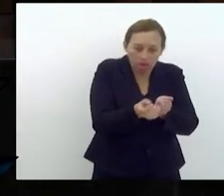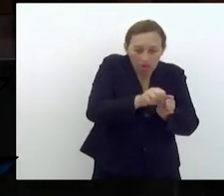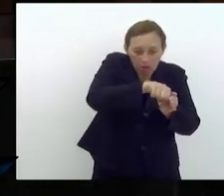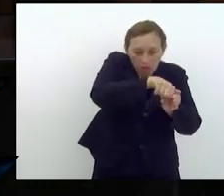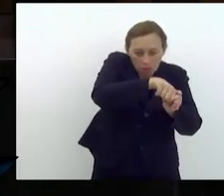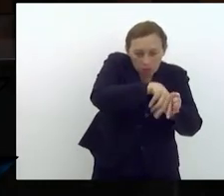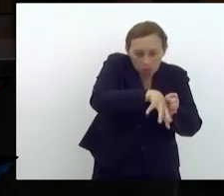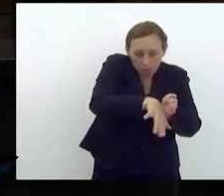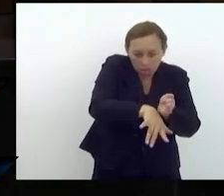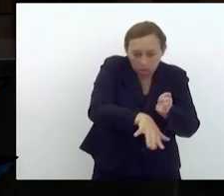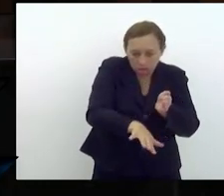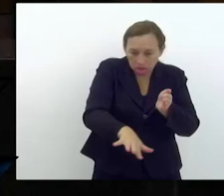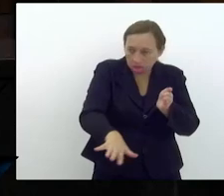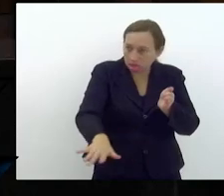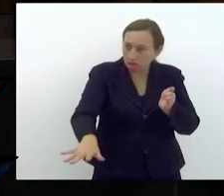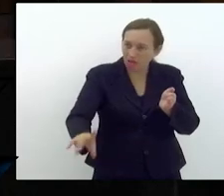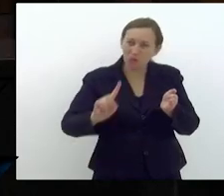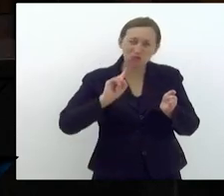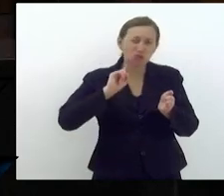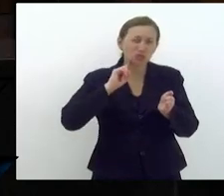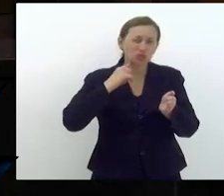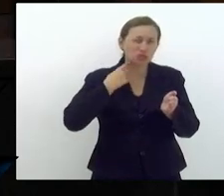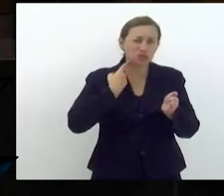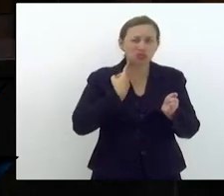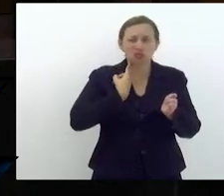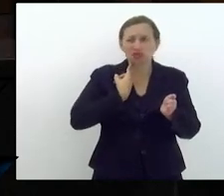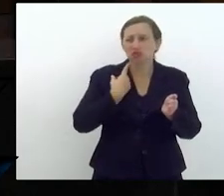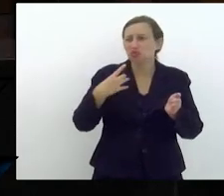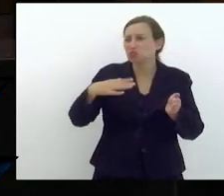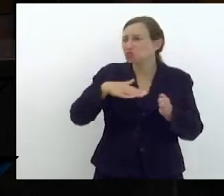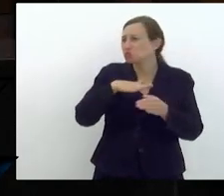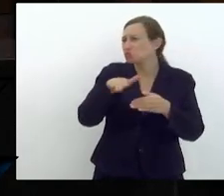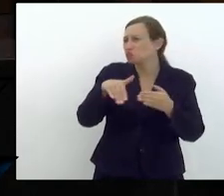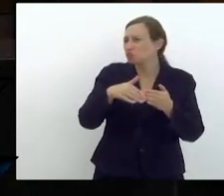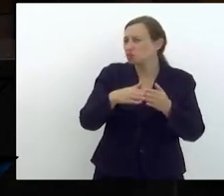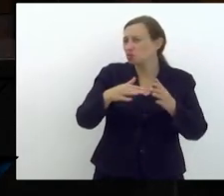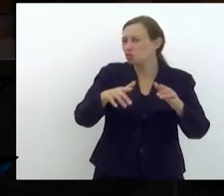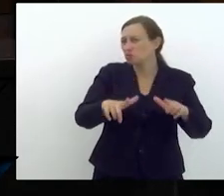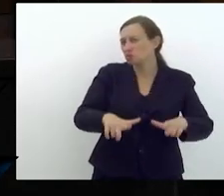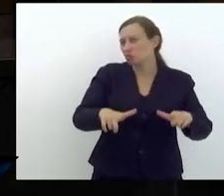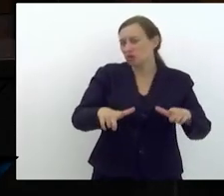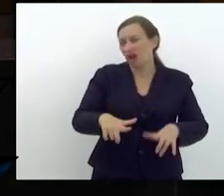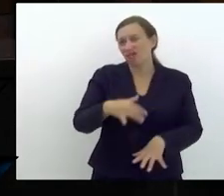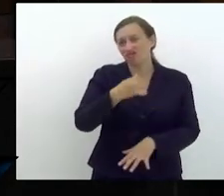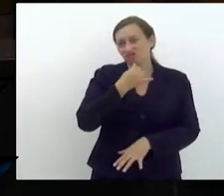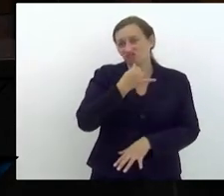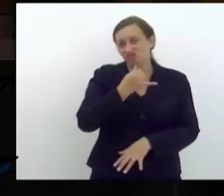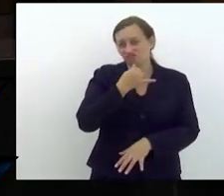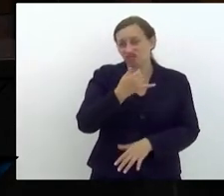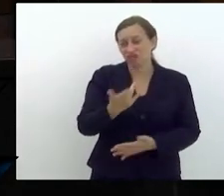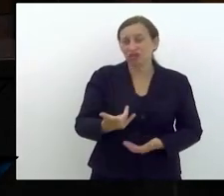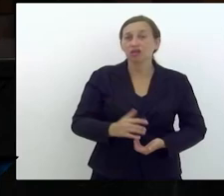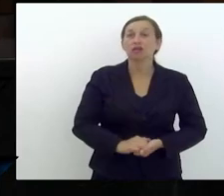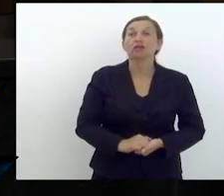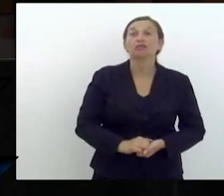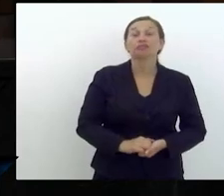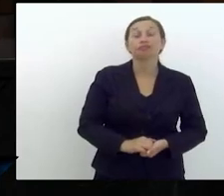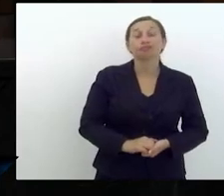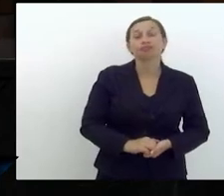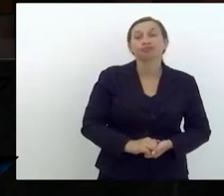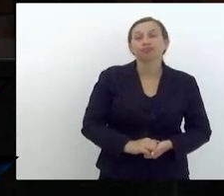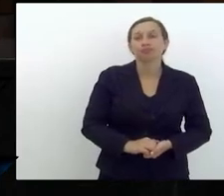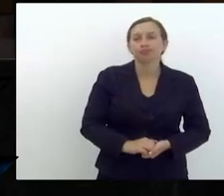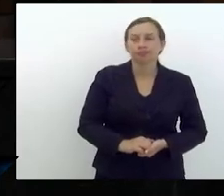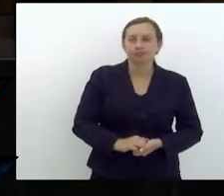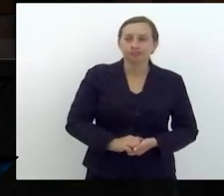vai ter um destino muito muito triste e